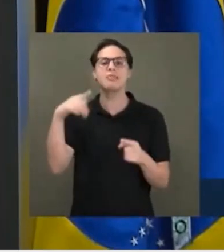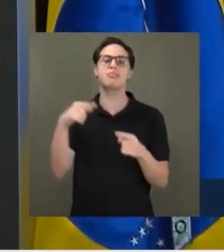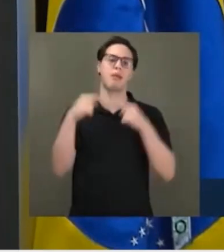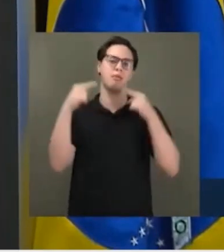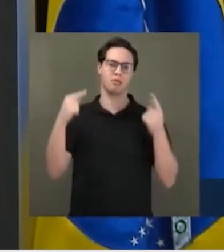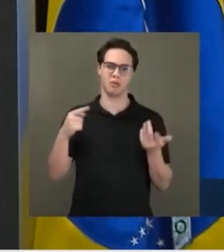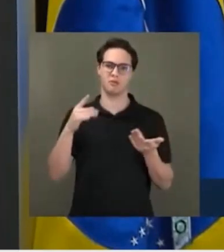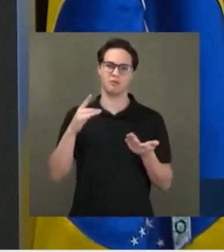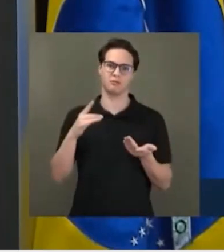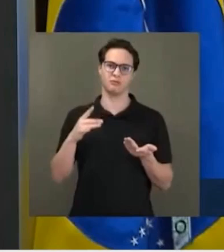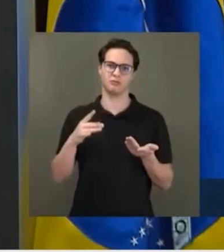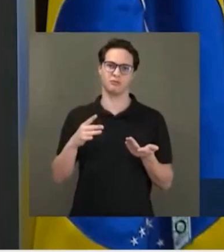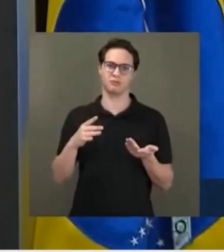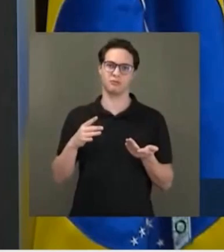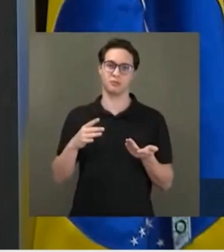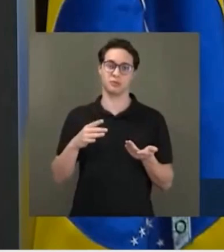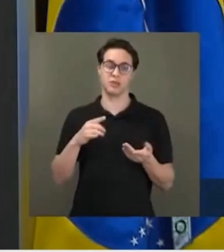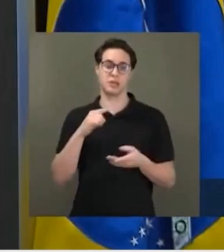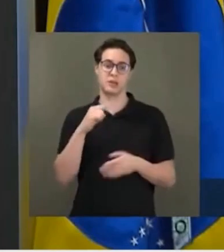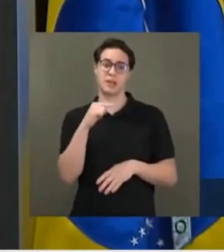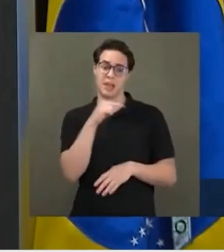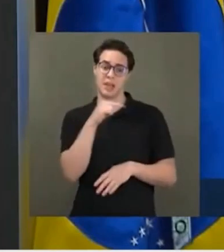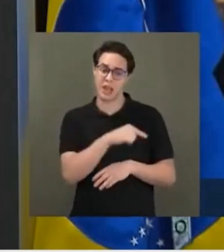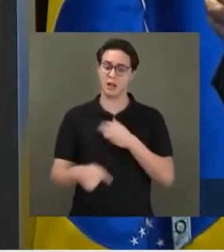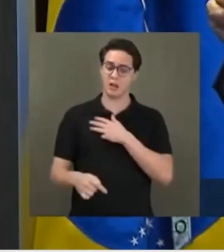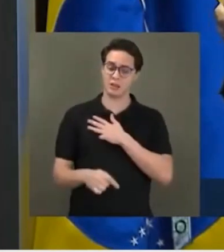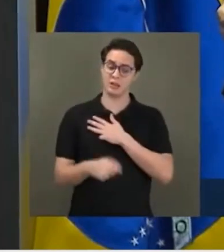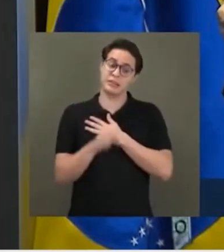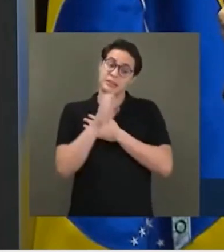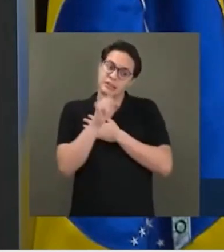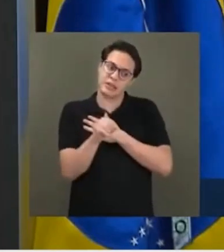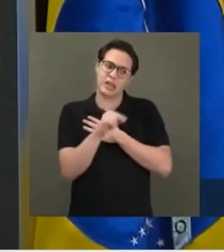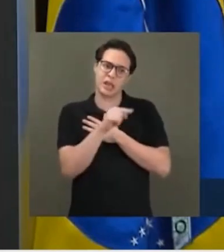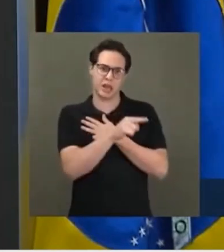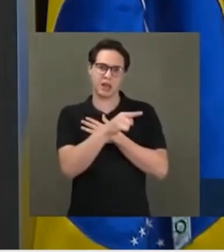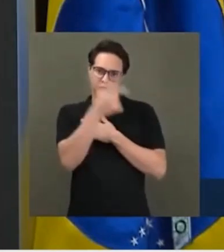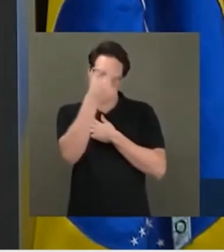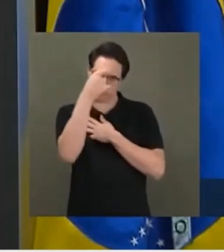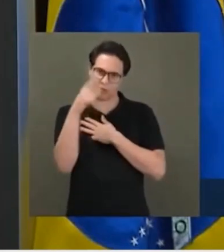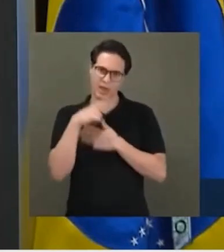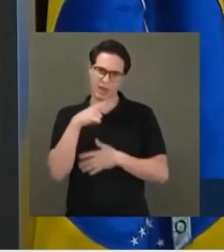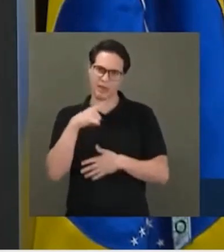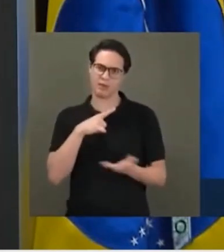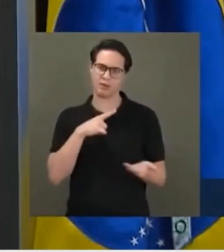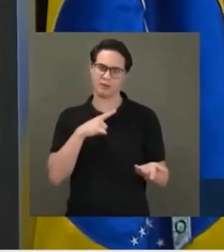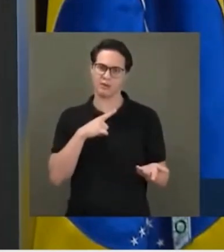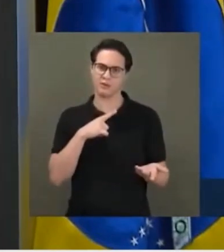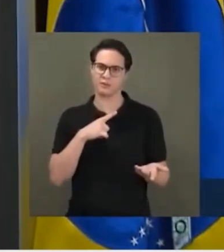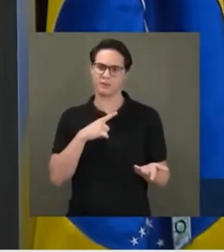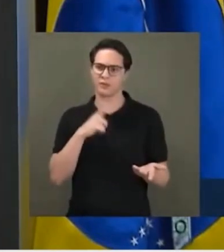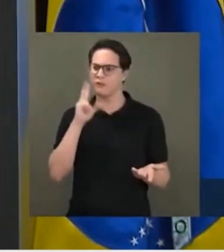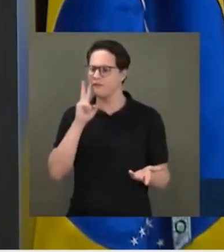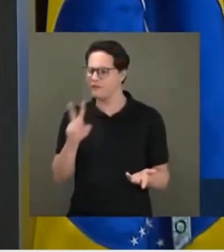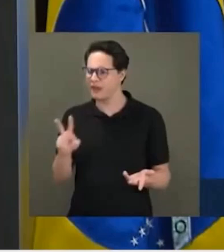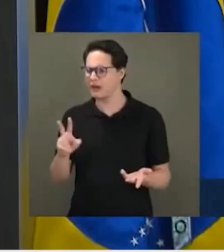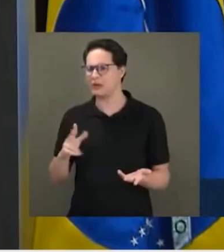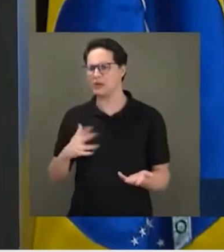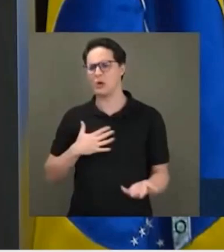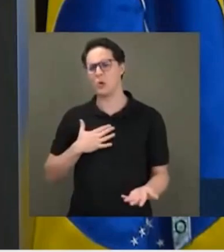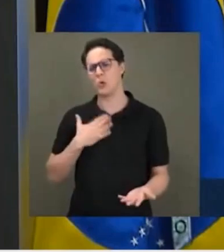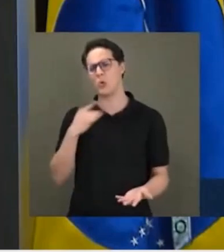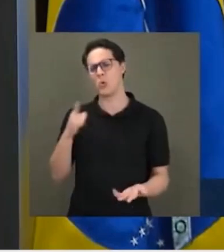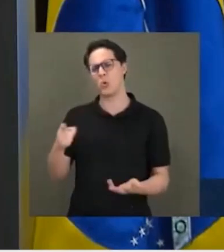consiga para que entenda caso ele consiga o horror do